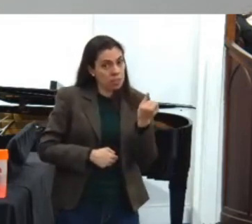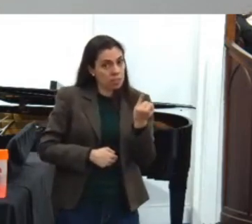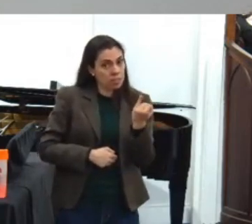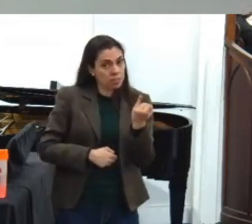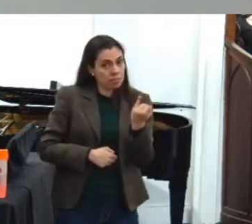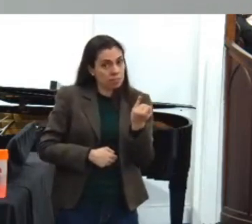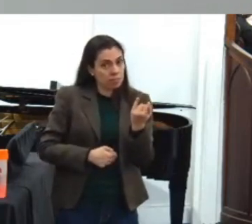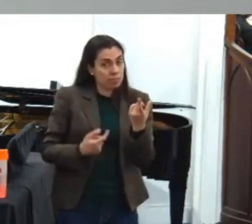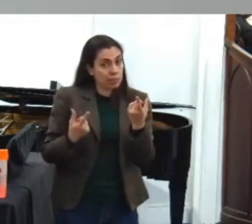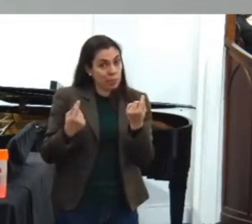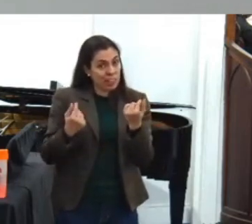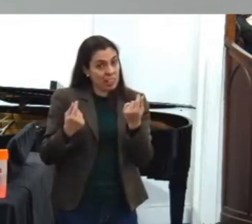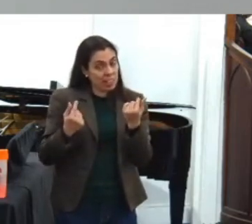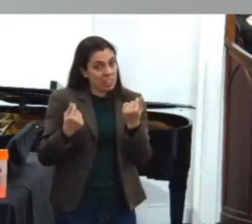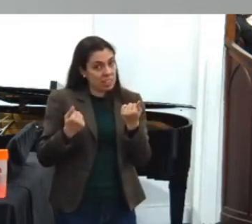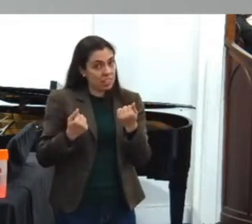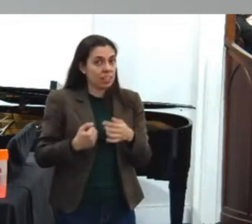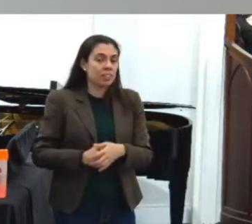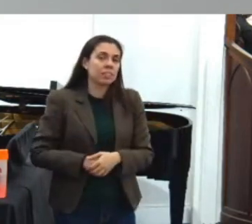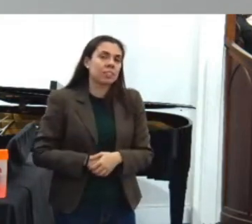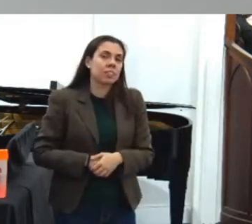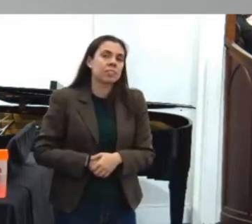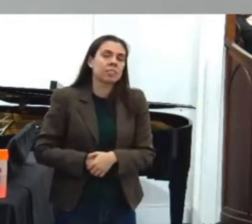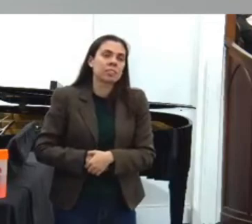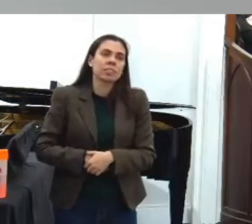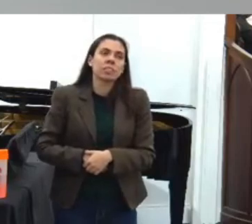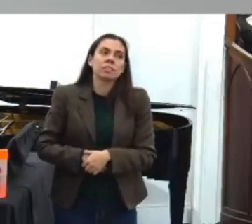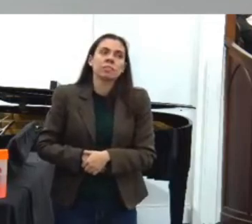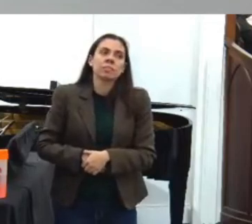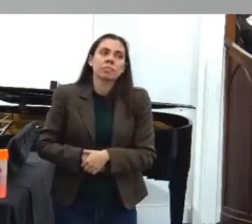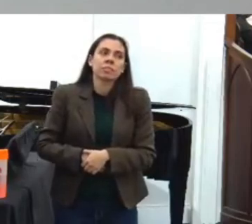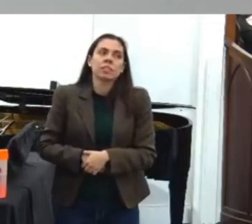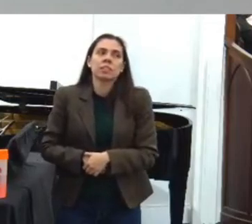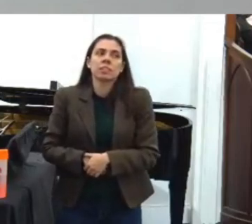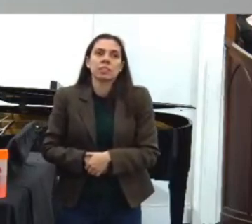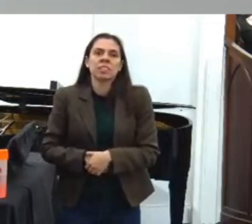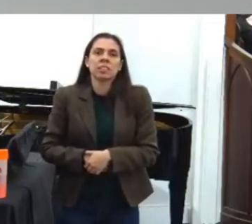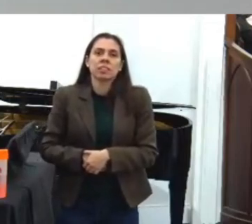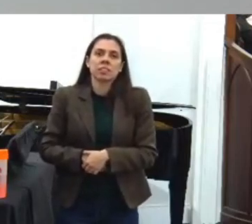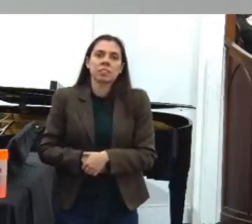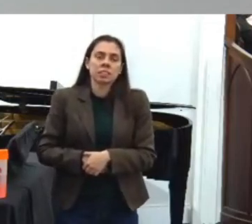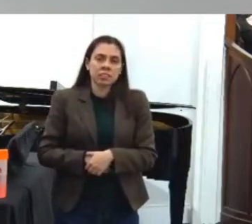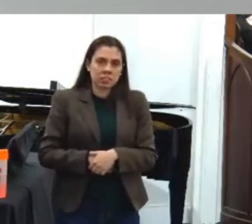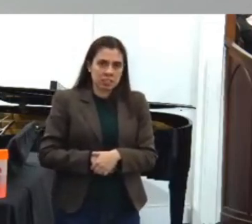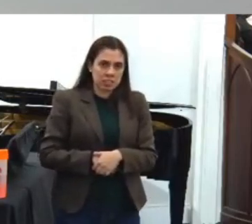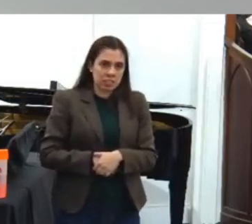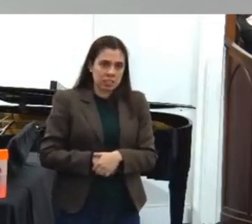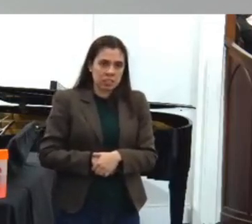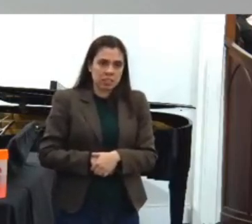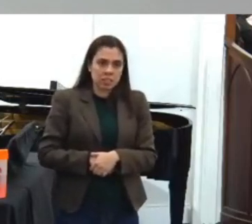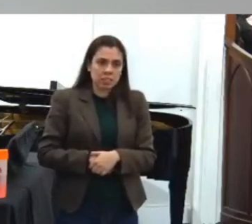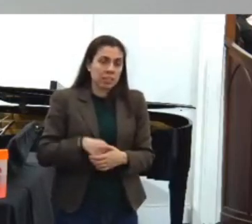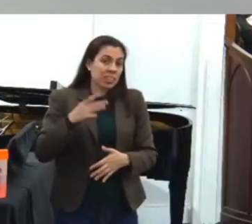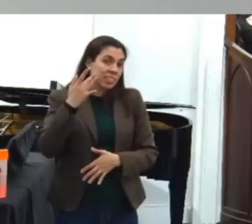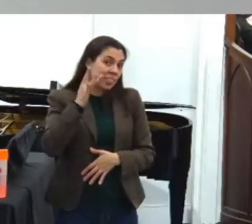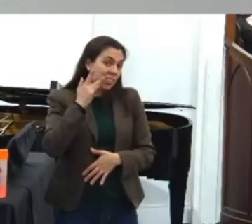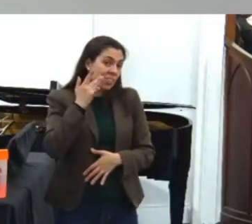A riqueza de Laodiceia. E aí ele fala do ouro